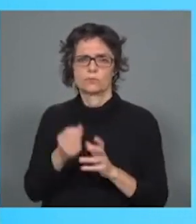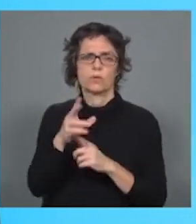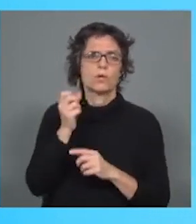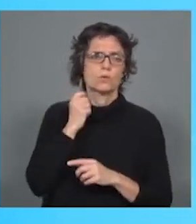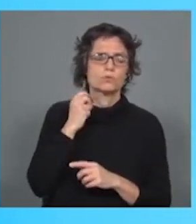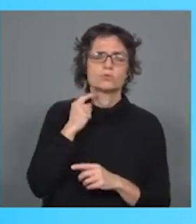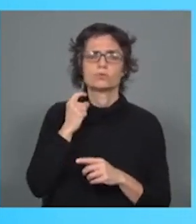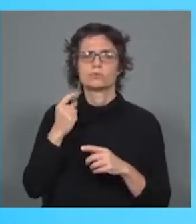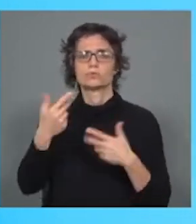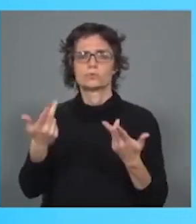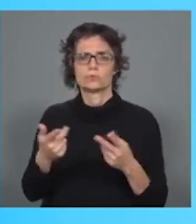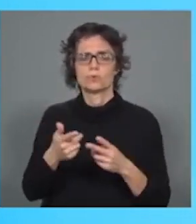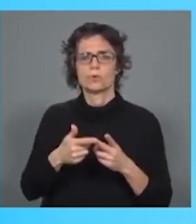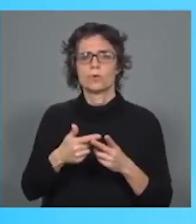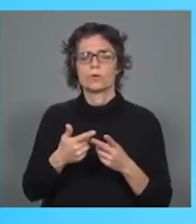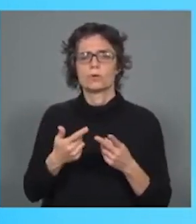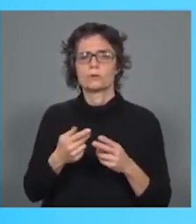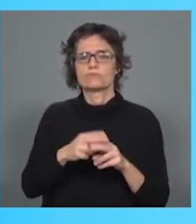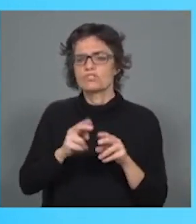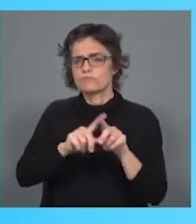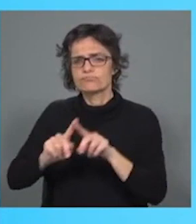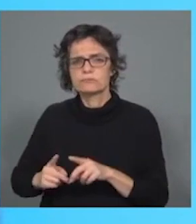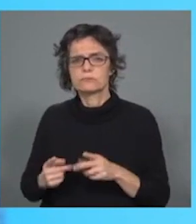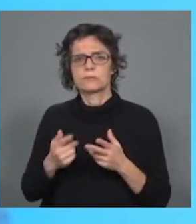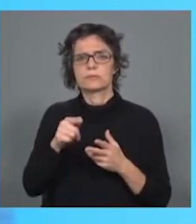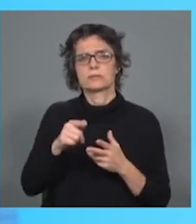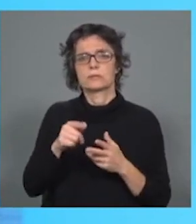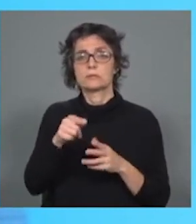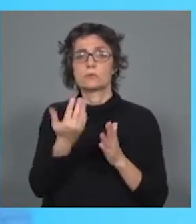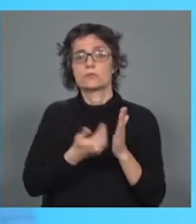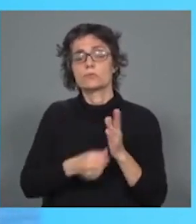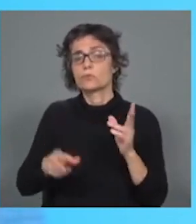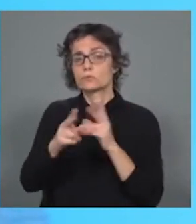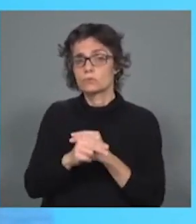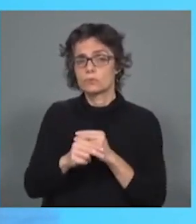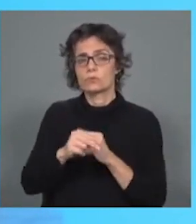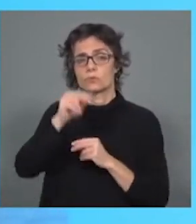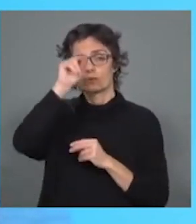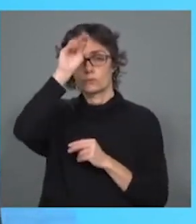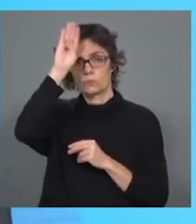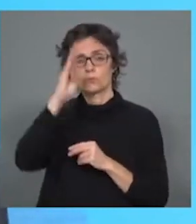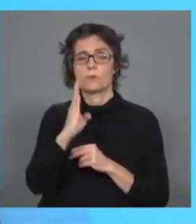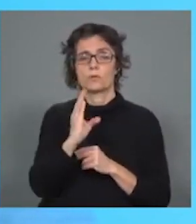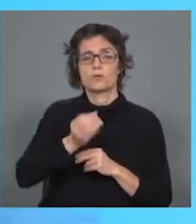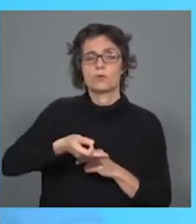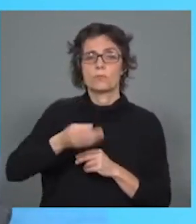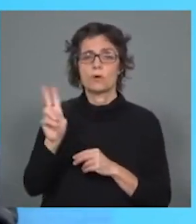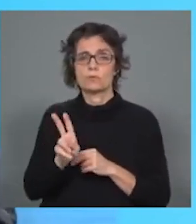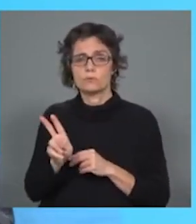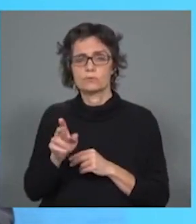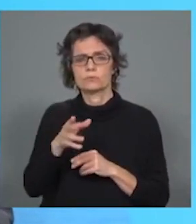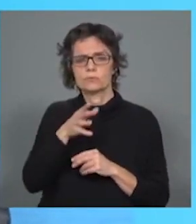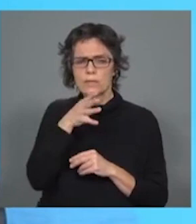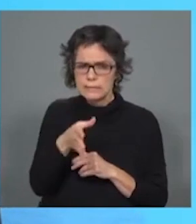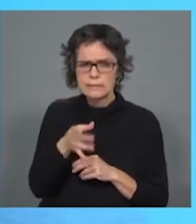estudo. Há um documento 9 anos depois da Nostra Aetate, do Papa João Paulo II, que recomenda, de facto, não só o estudo